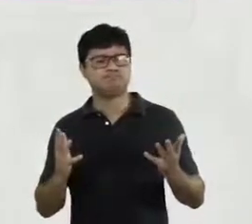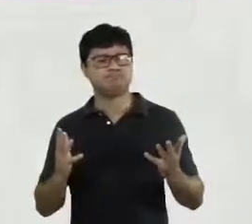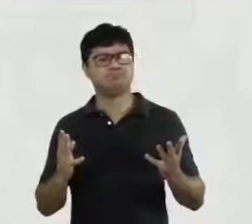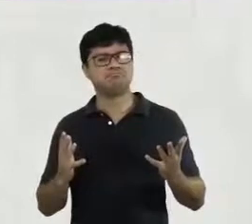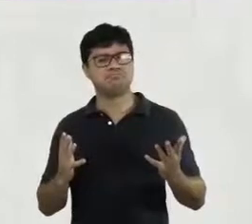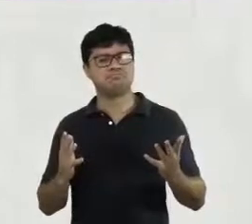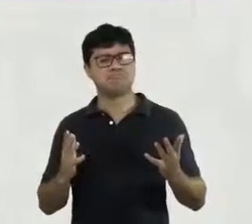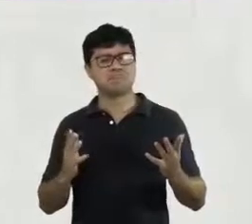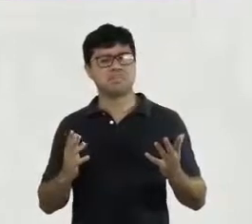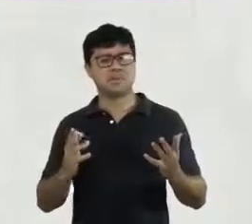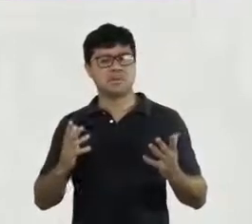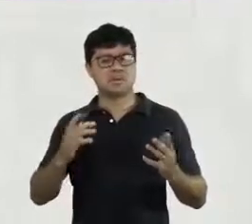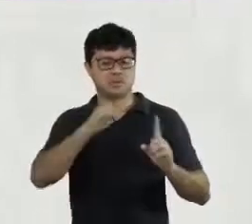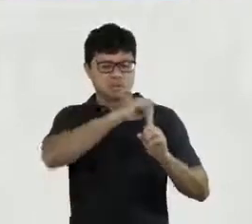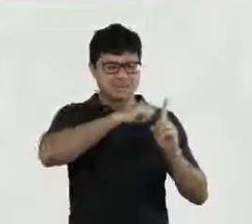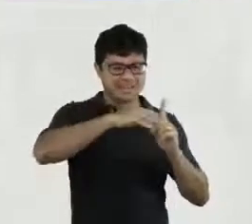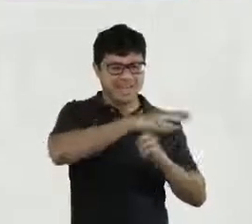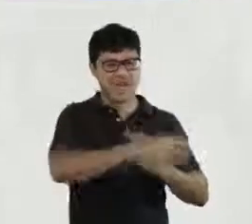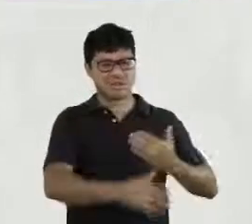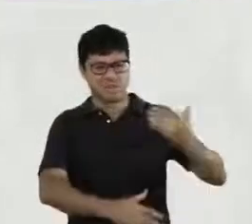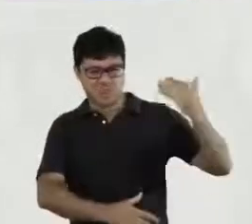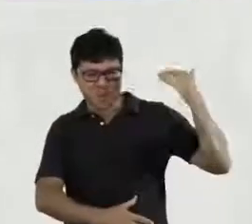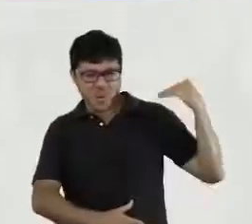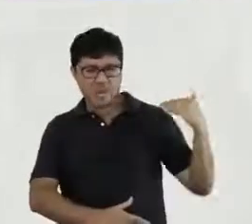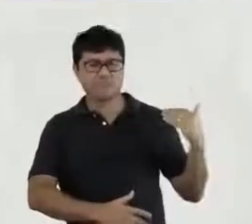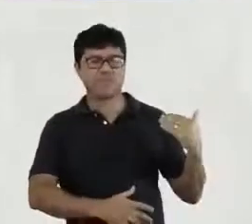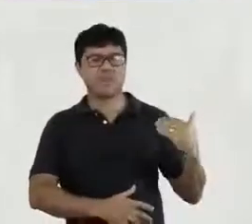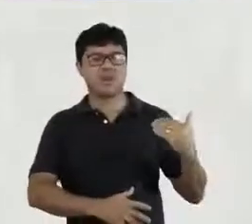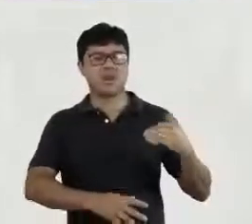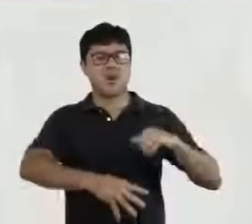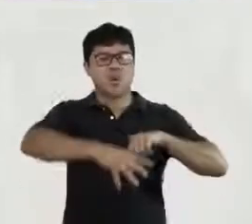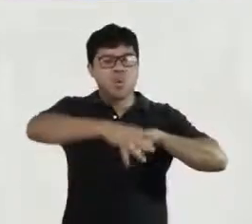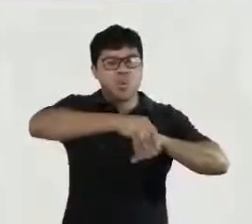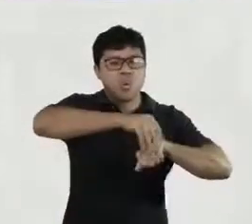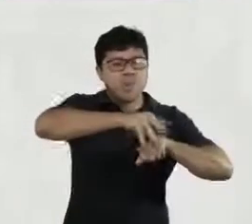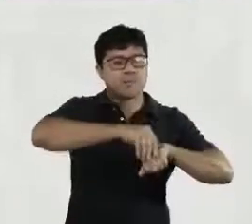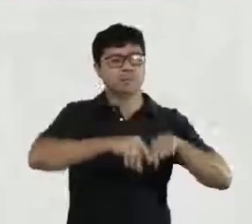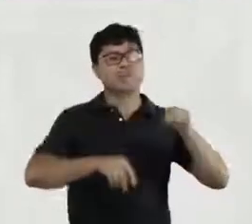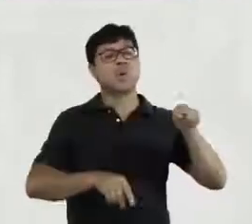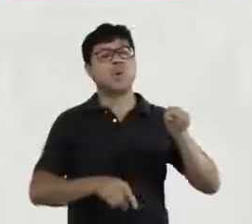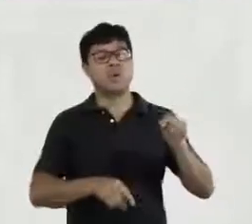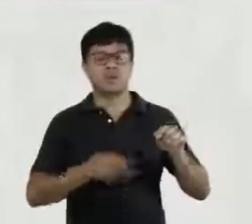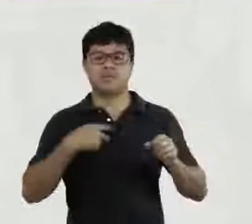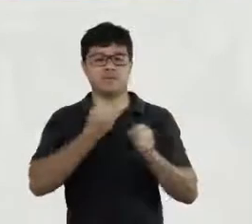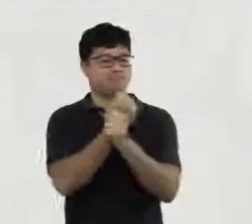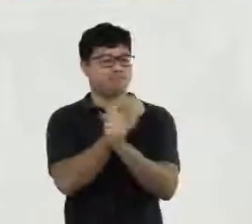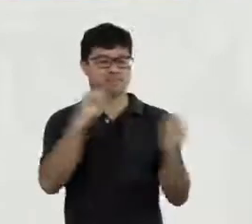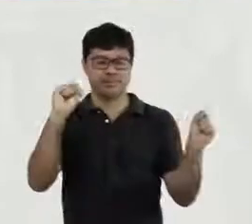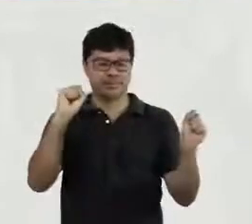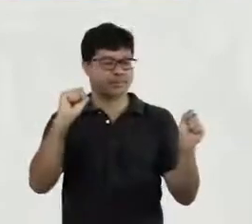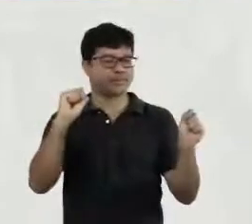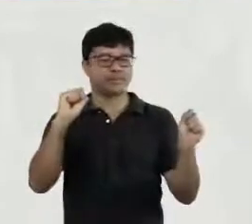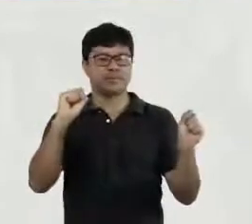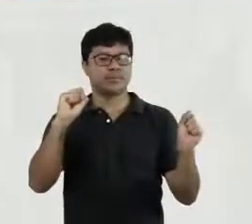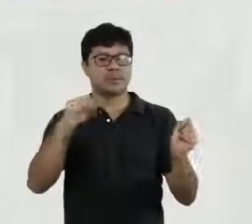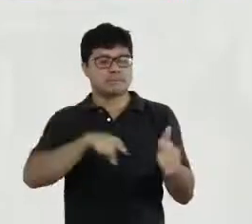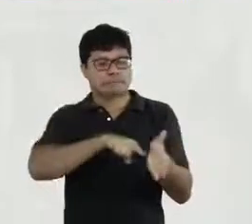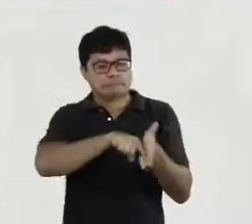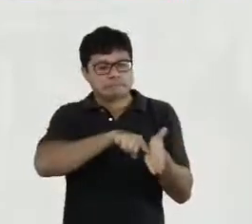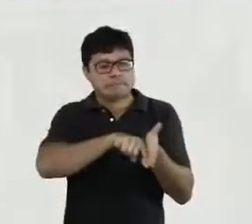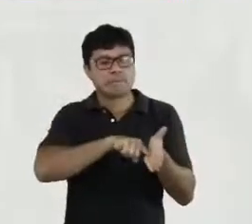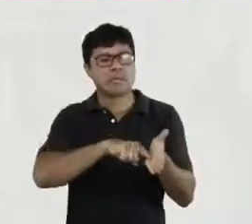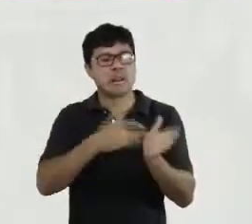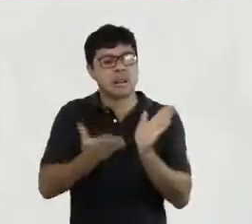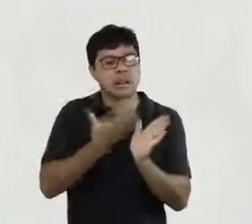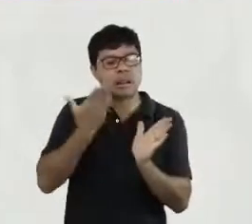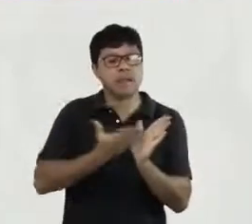daquele estágio atual daquela sociedade, né, de conhecimento, que seria impossível pesquisa e